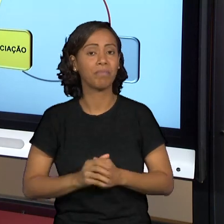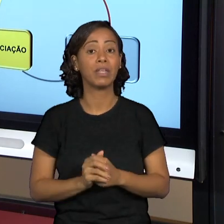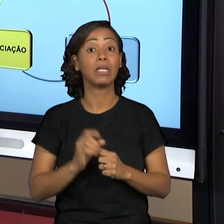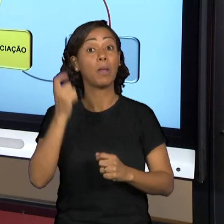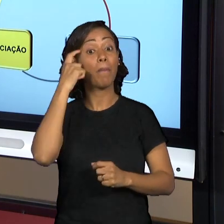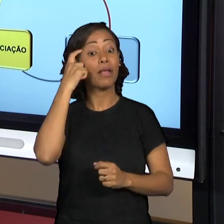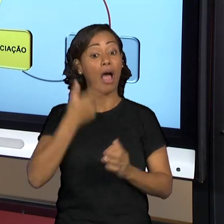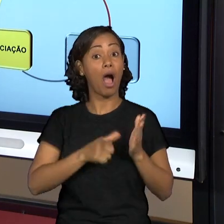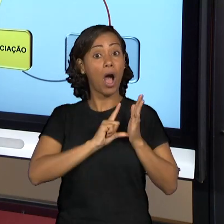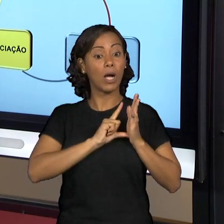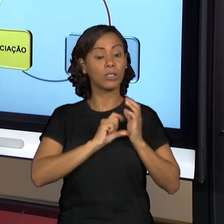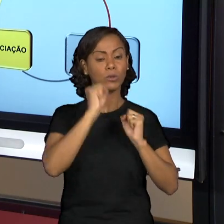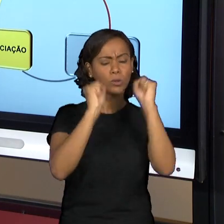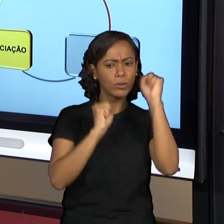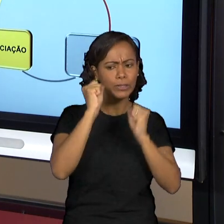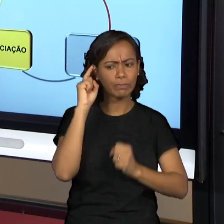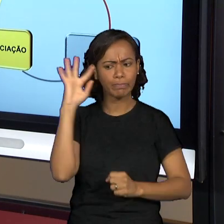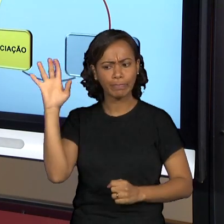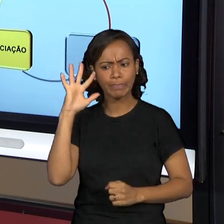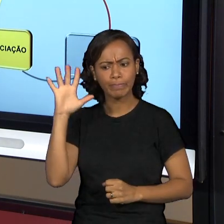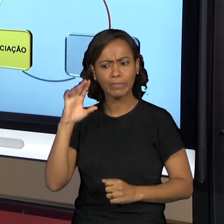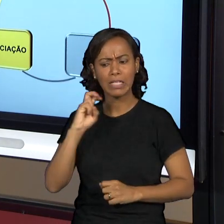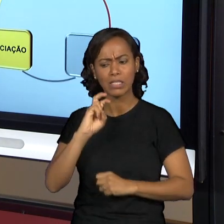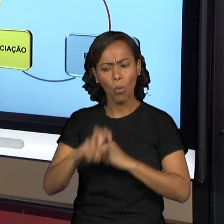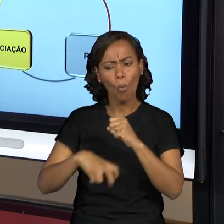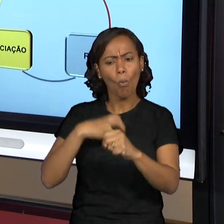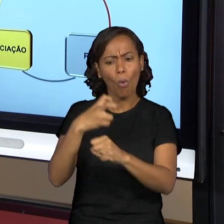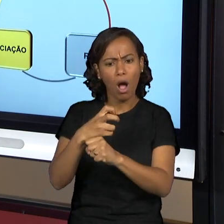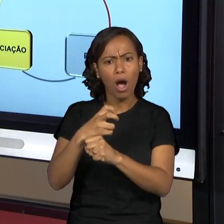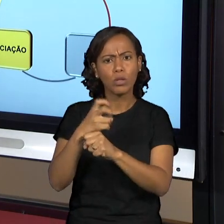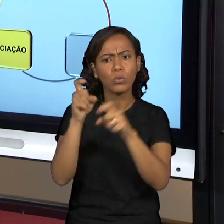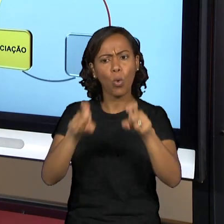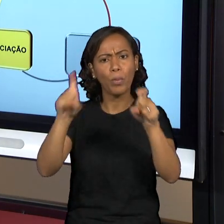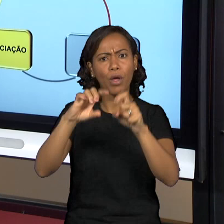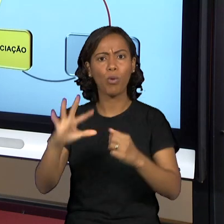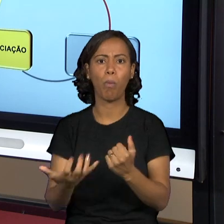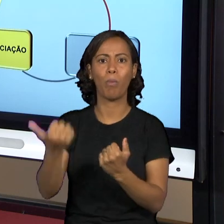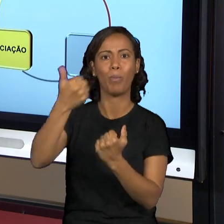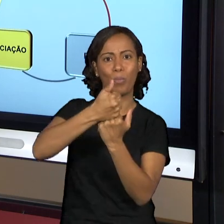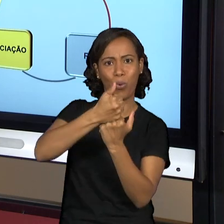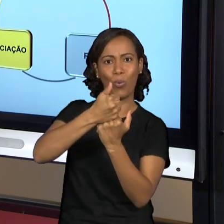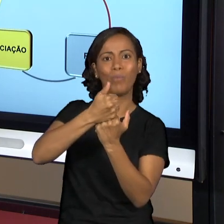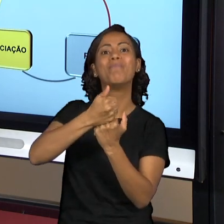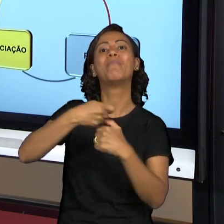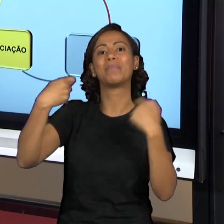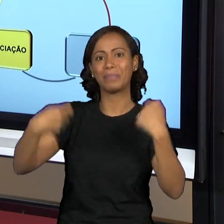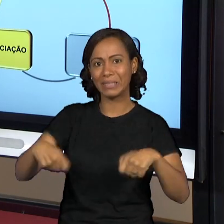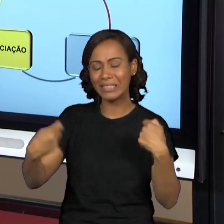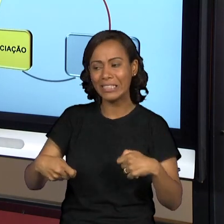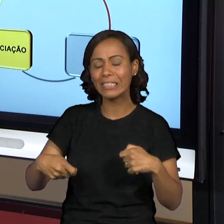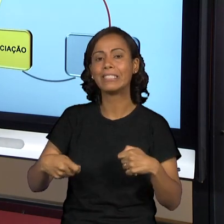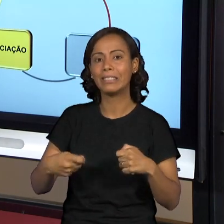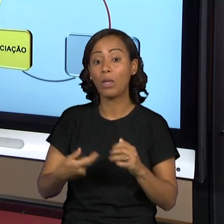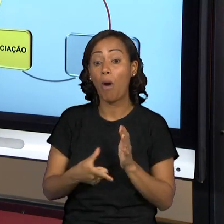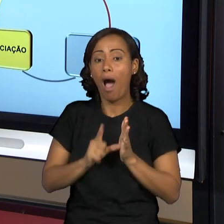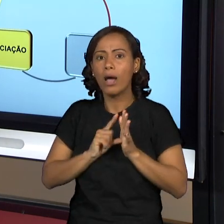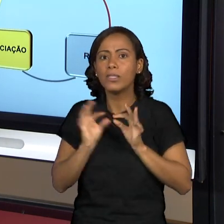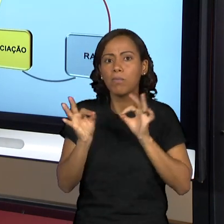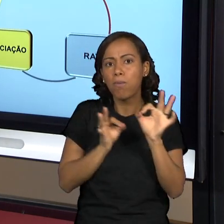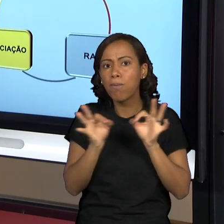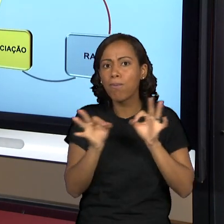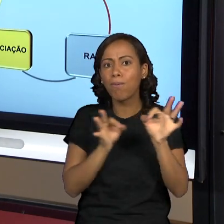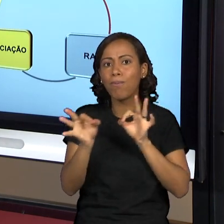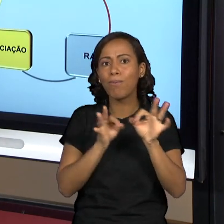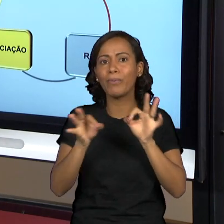novo computador daqui 5 anos, então ela precisa estar preparada. Então ela sabe que a perda de valor ao longo do ano